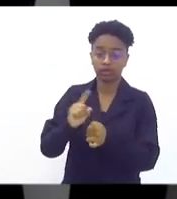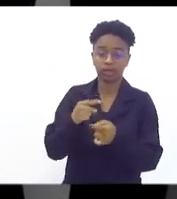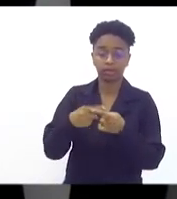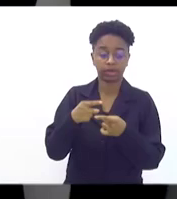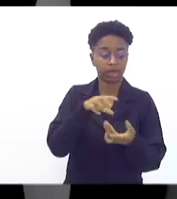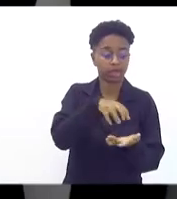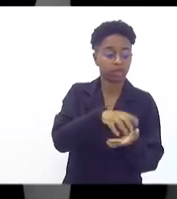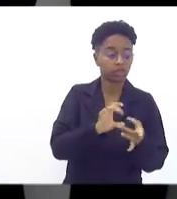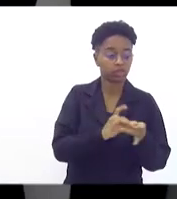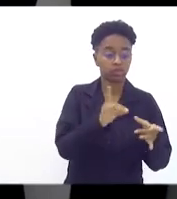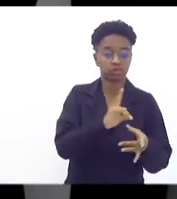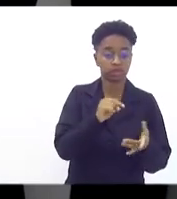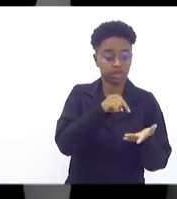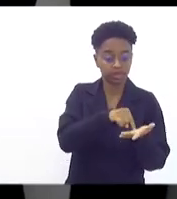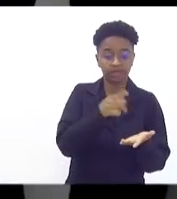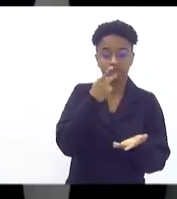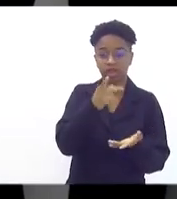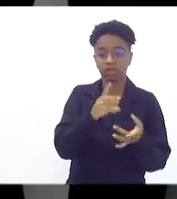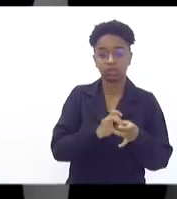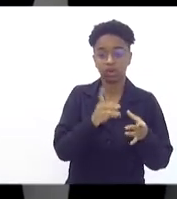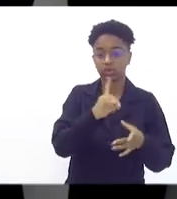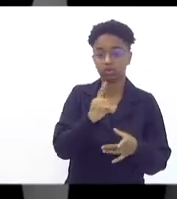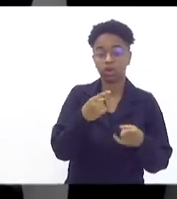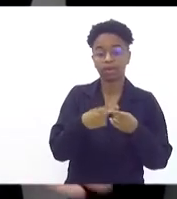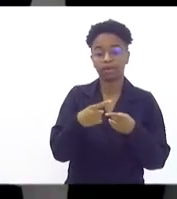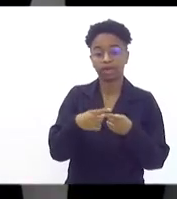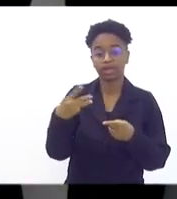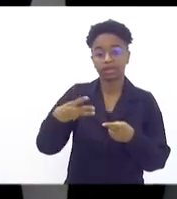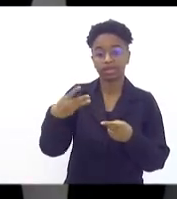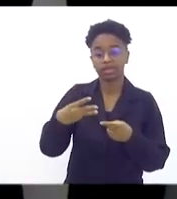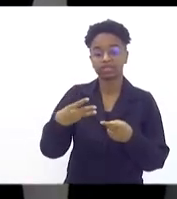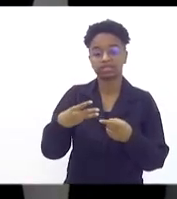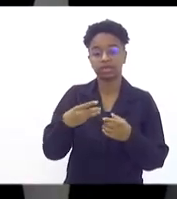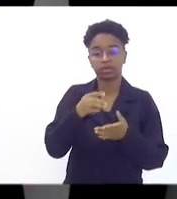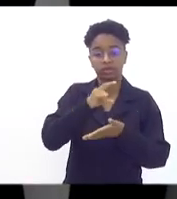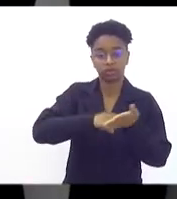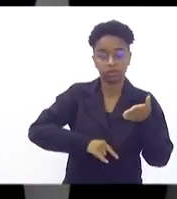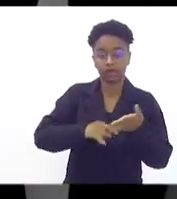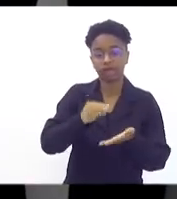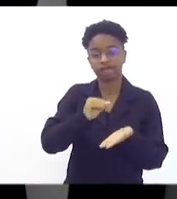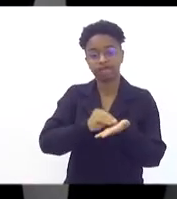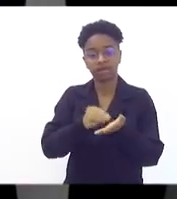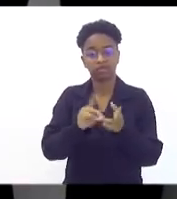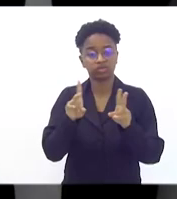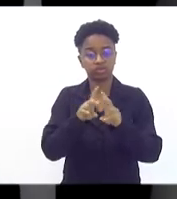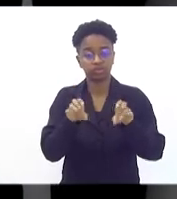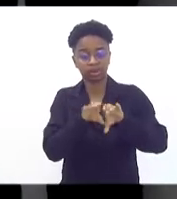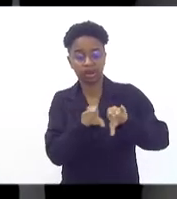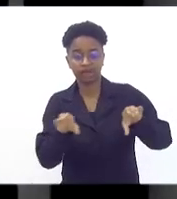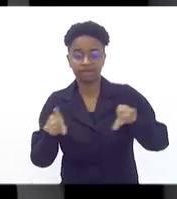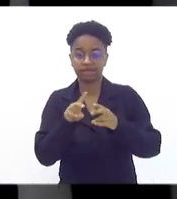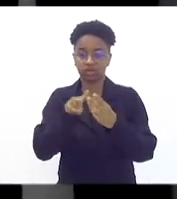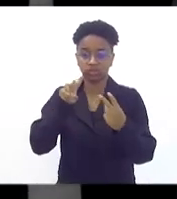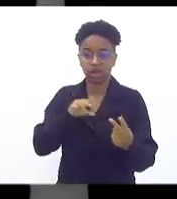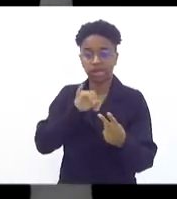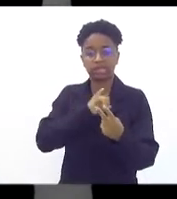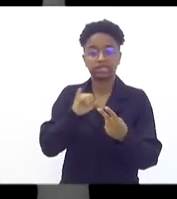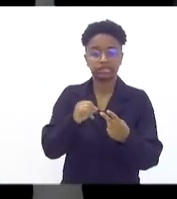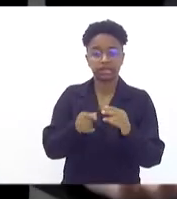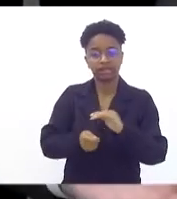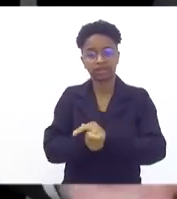aí já nessa fala que não autorizou porque o terceiro tema aditivo tá subjudi se tem uma questão sobre os gastos virtuais se conta como